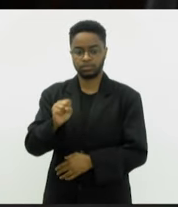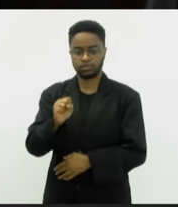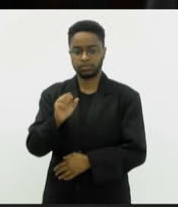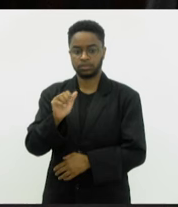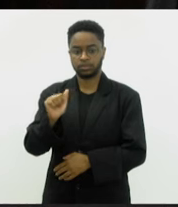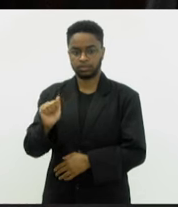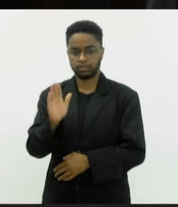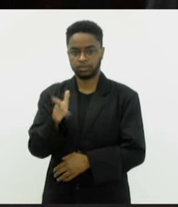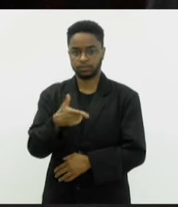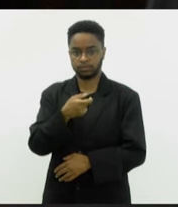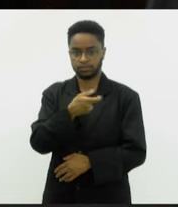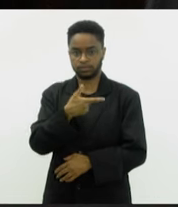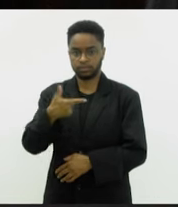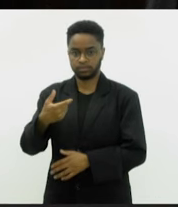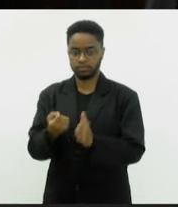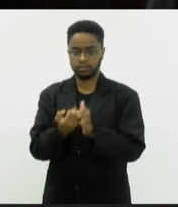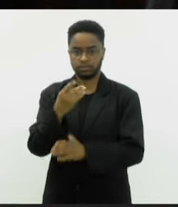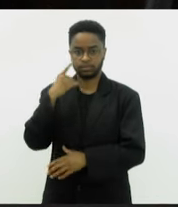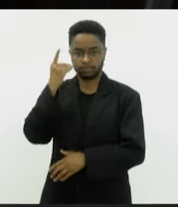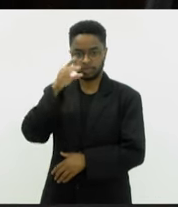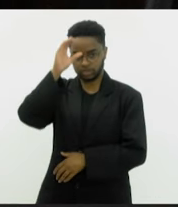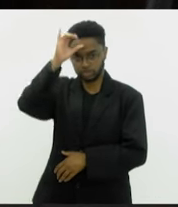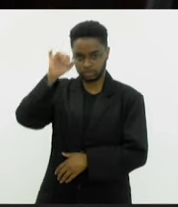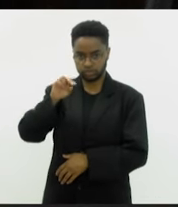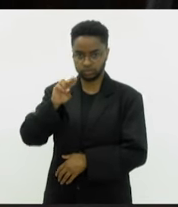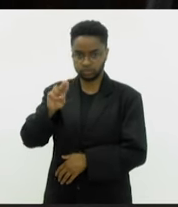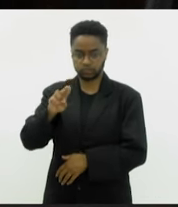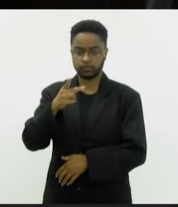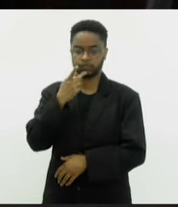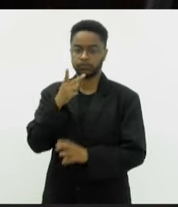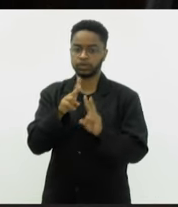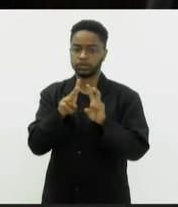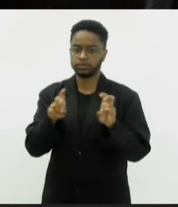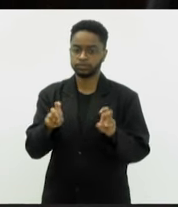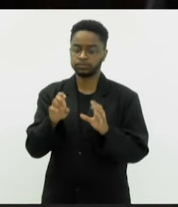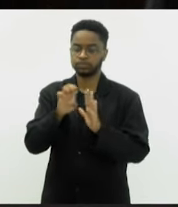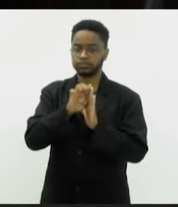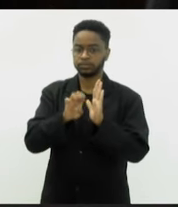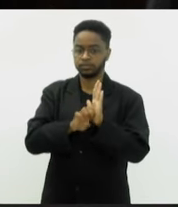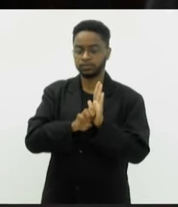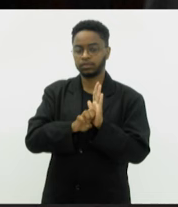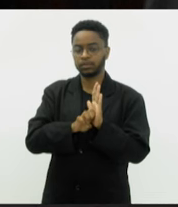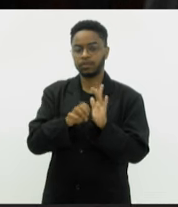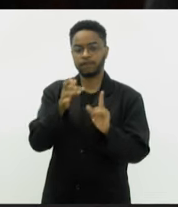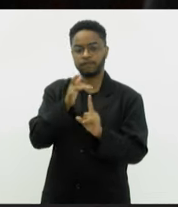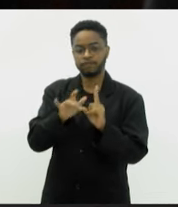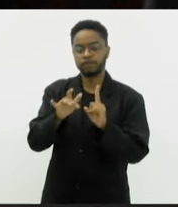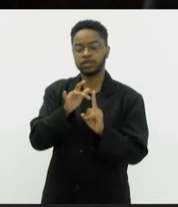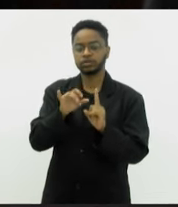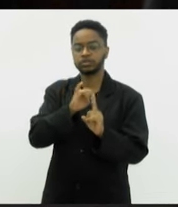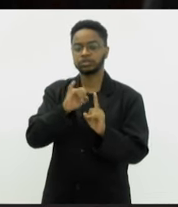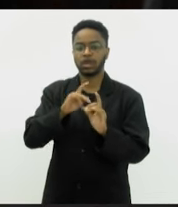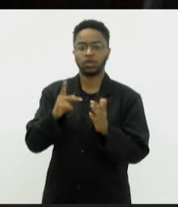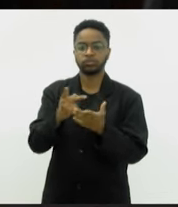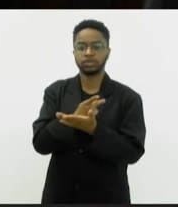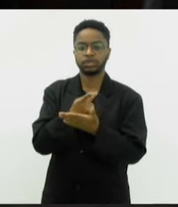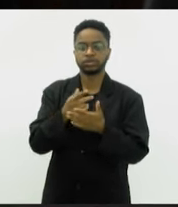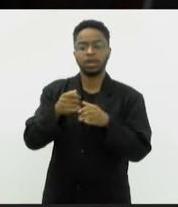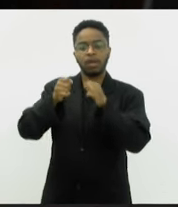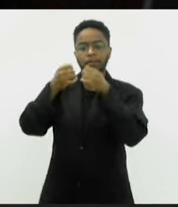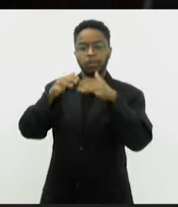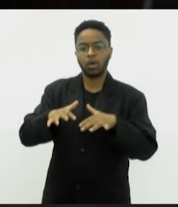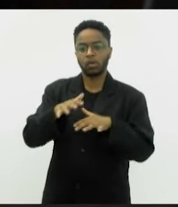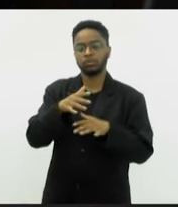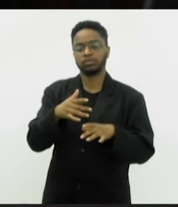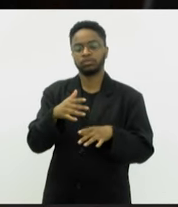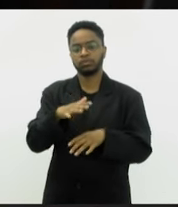5.488-A de 2022, de autoria da deputada Tia Ju, que dispõe sobre o Estatuto das Vítimas de Calamidades Públicas no âmbito do Estado do Rio de